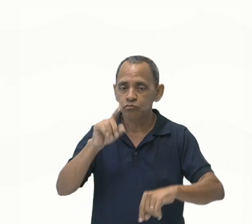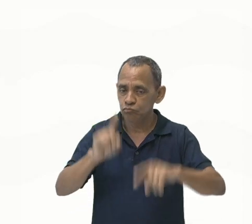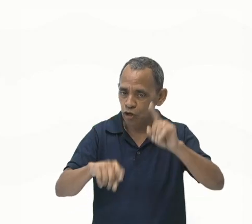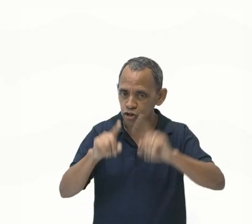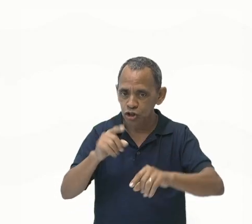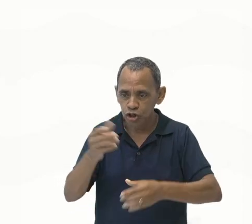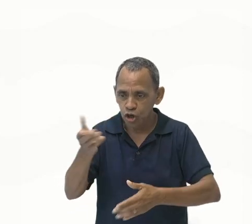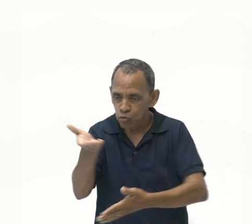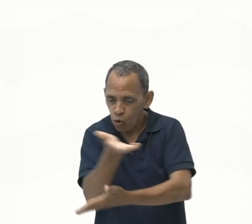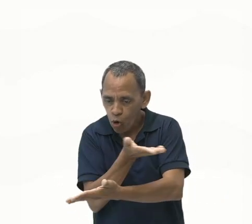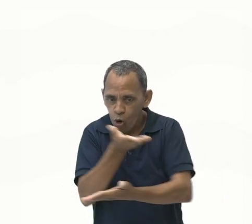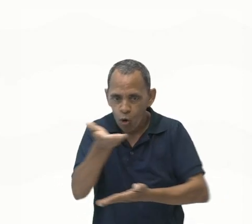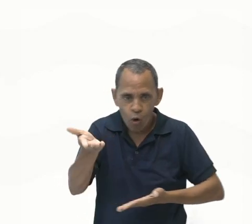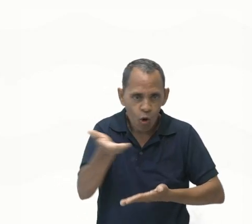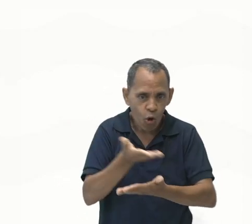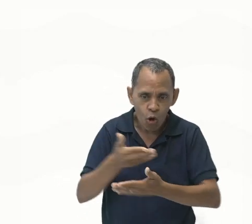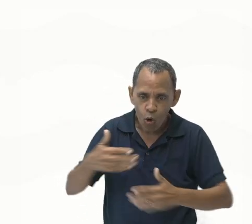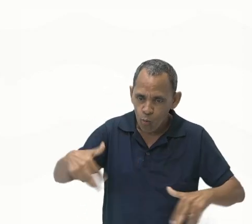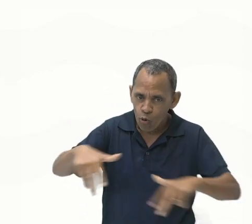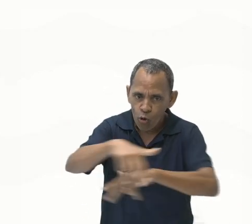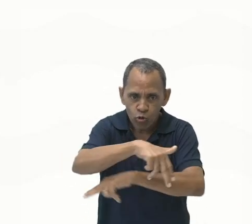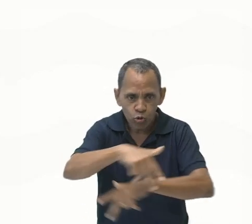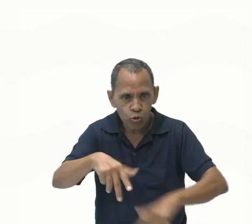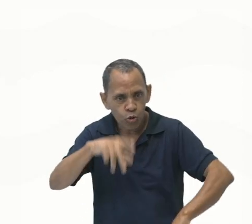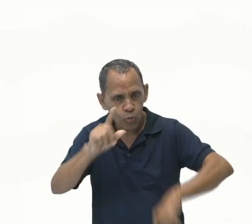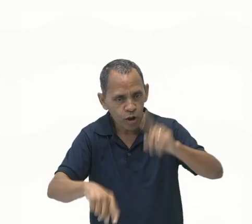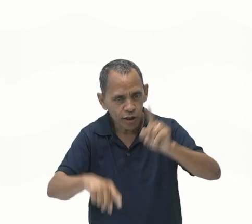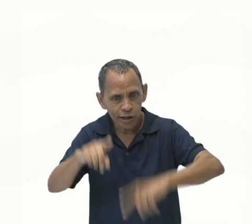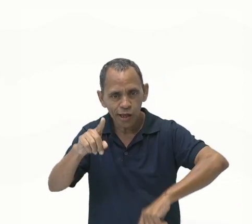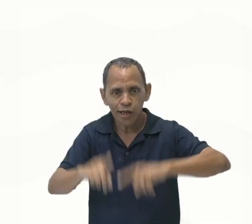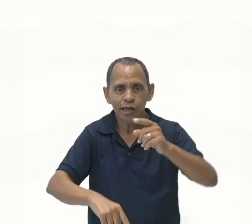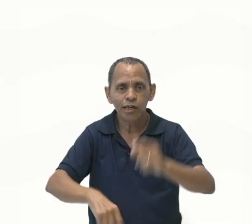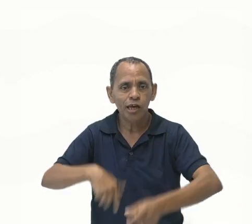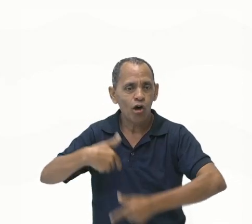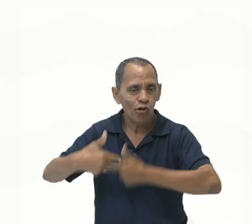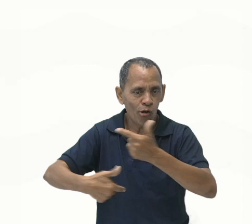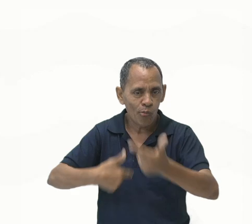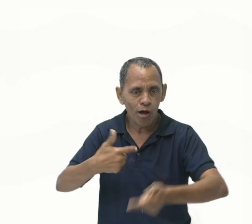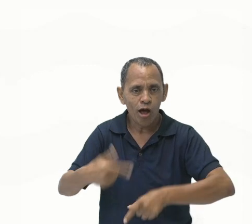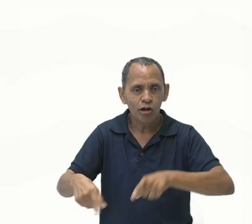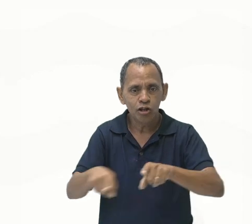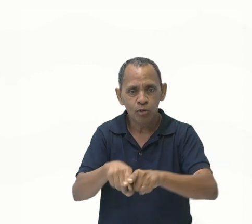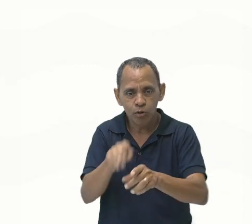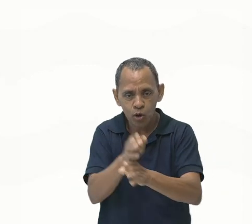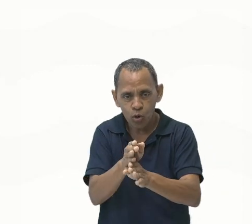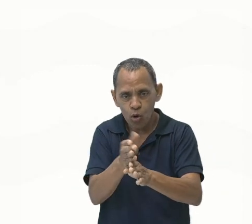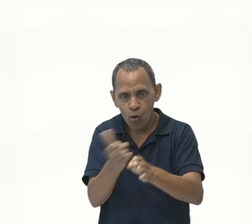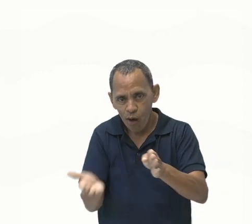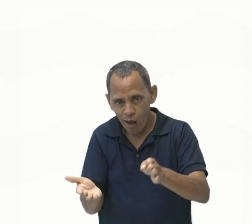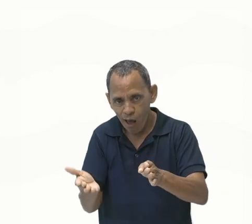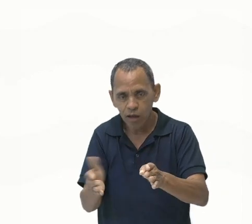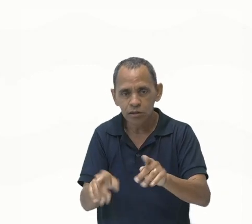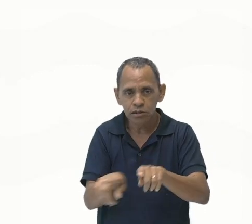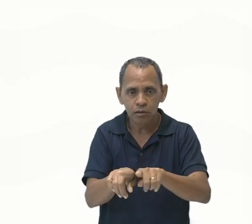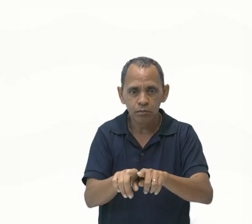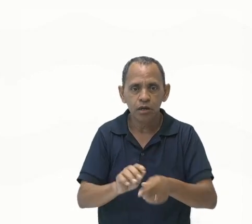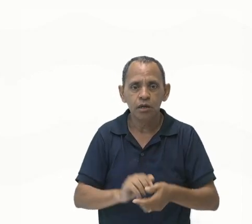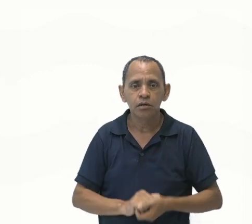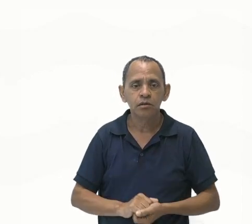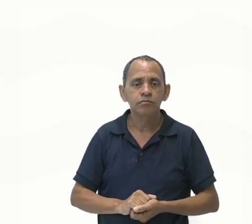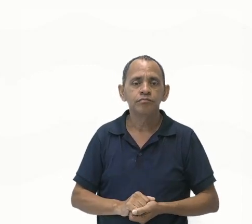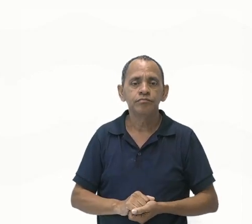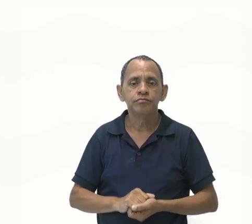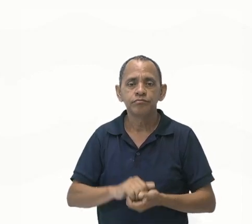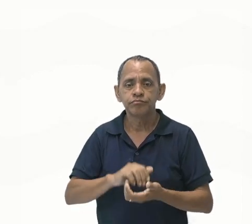livre circulação de produtos, pessoas, bens, capital e trabalho, tornando ali as fronteiras